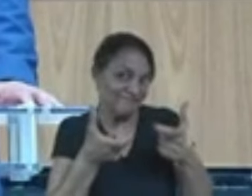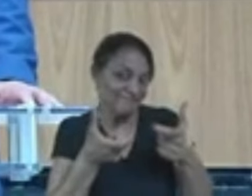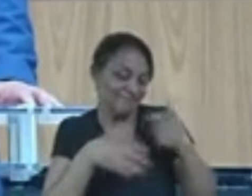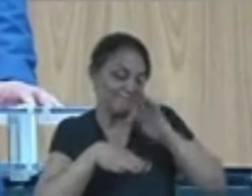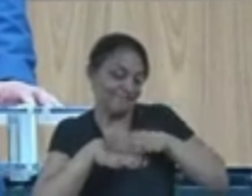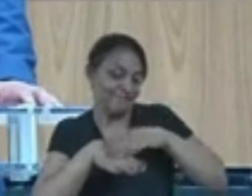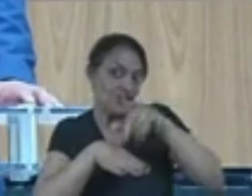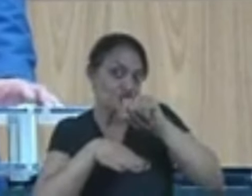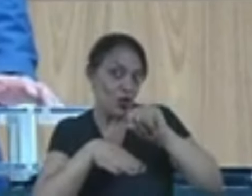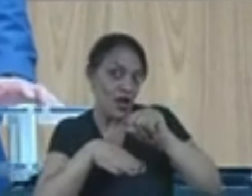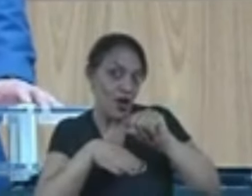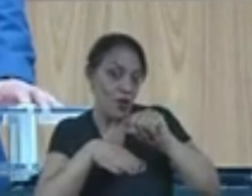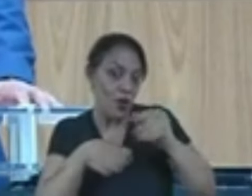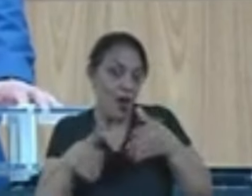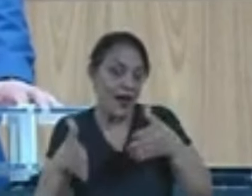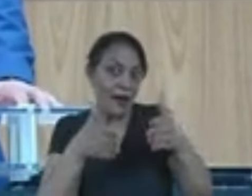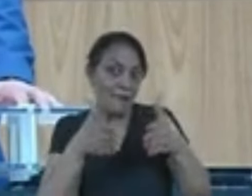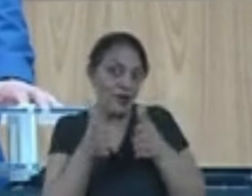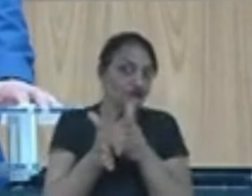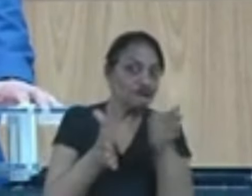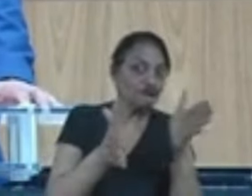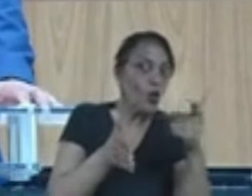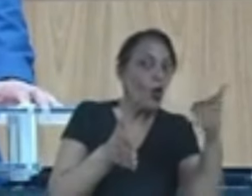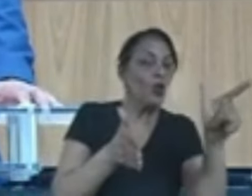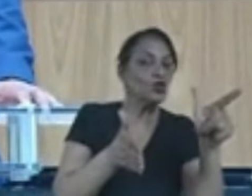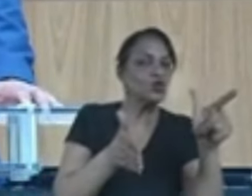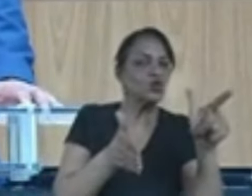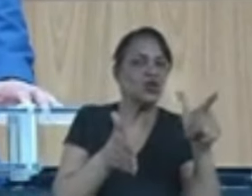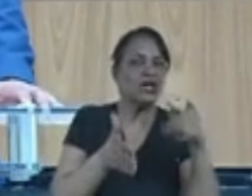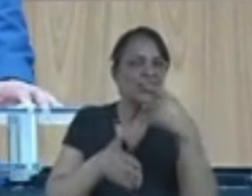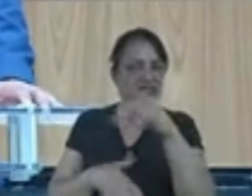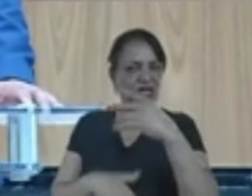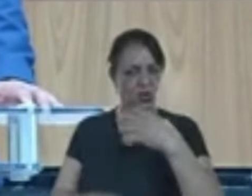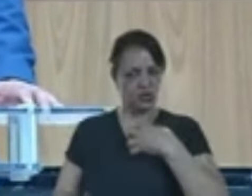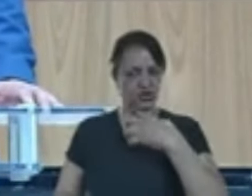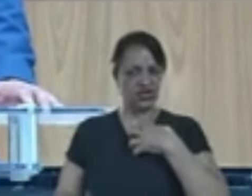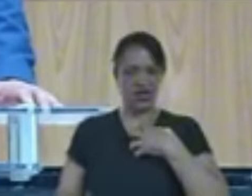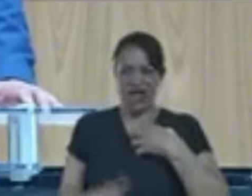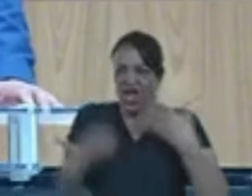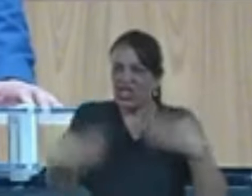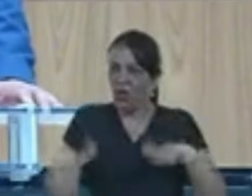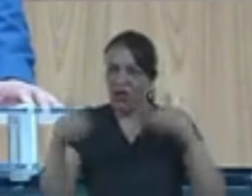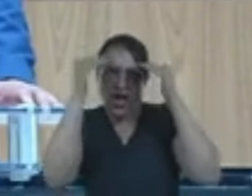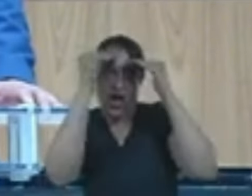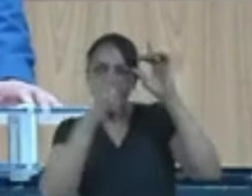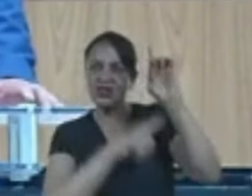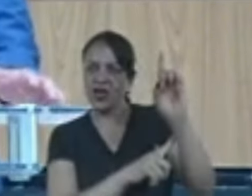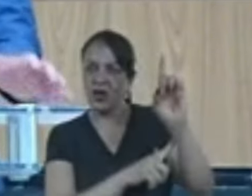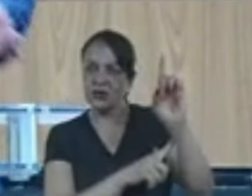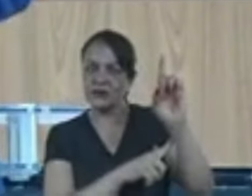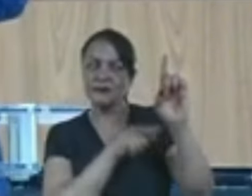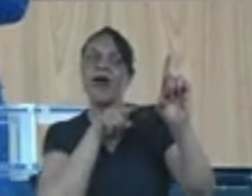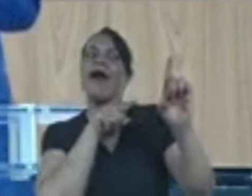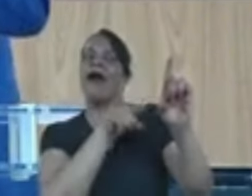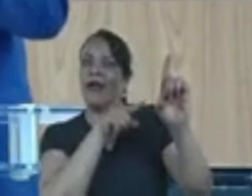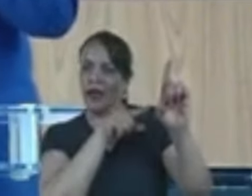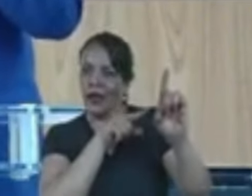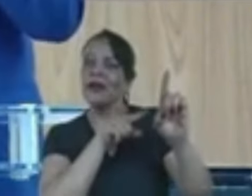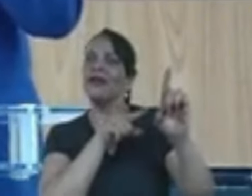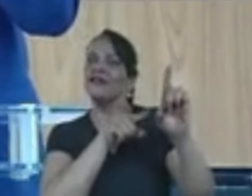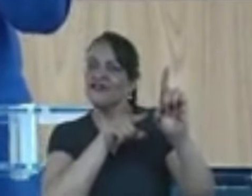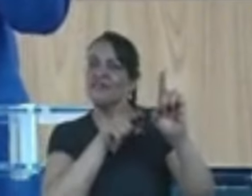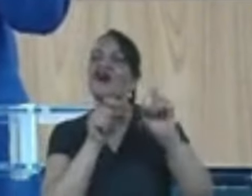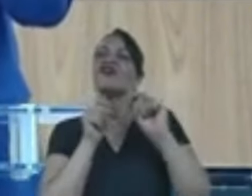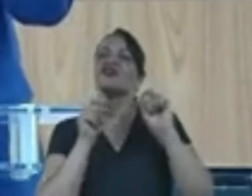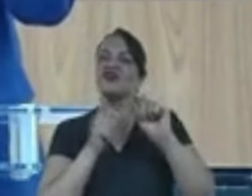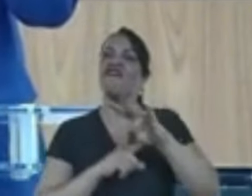Você quer fazer as coisas do seu jeito, não quer ouvir voz de comando. Deus vai usar a voz de alguém para dizer para você, vai para ali,